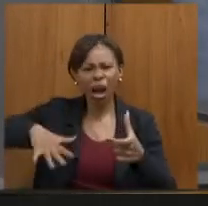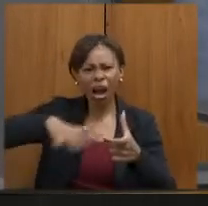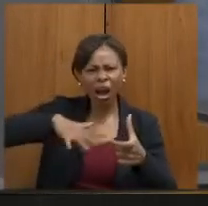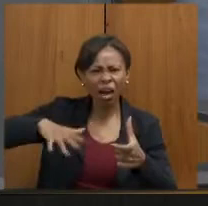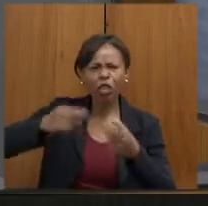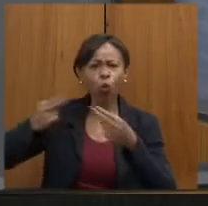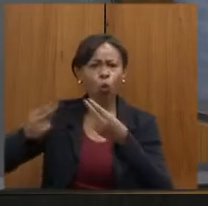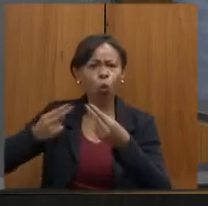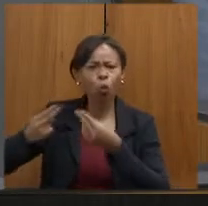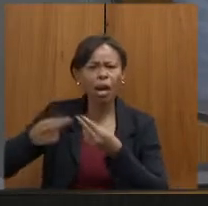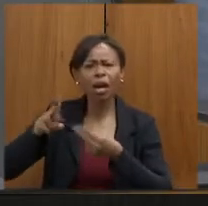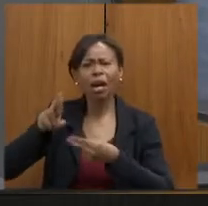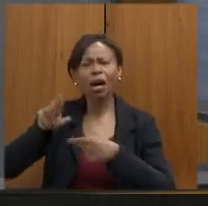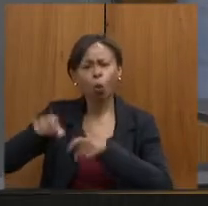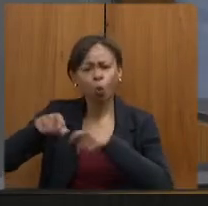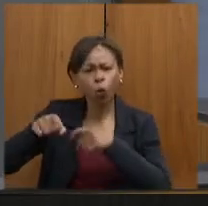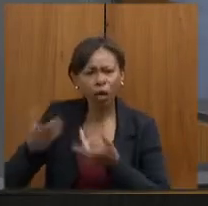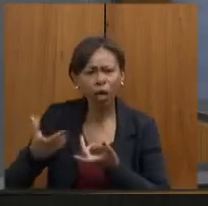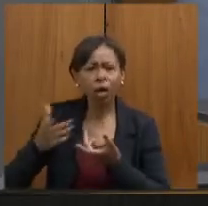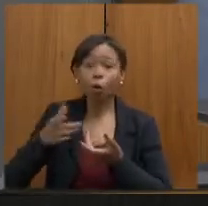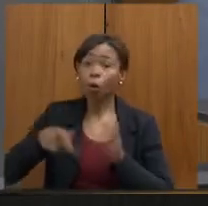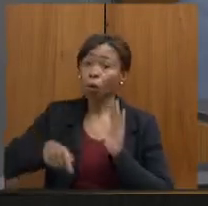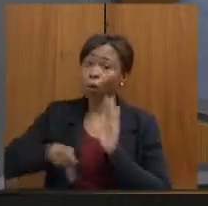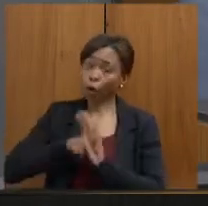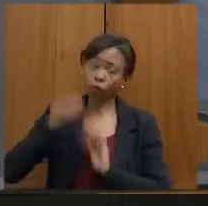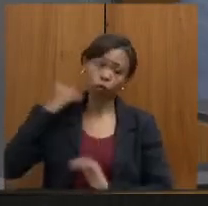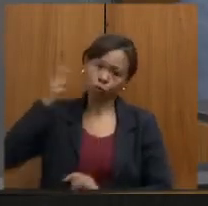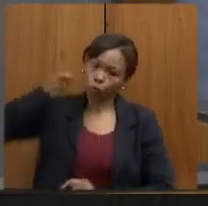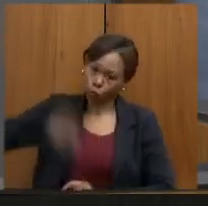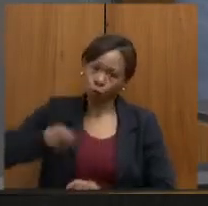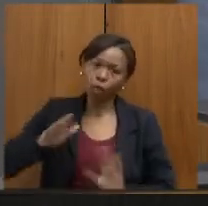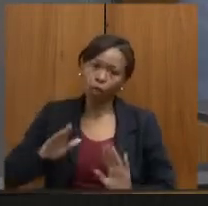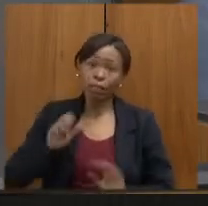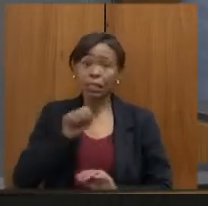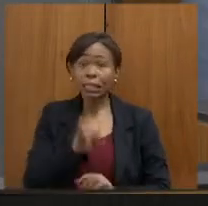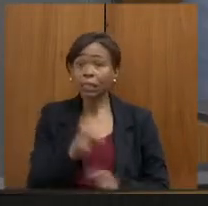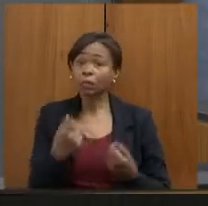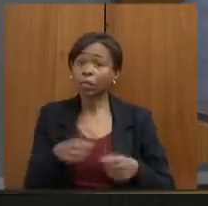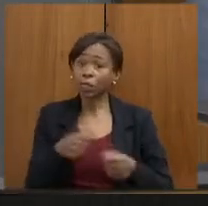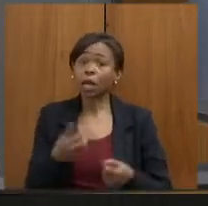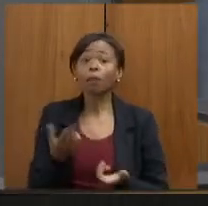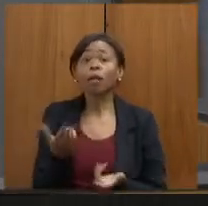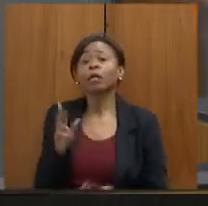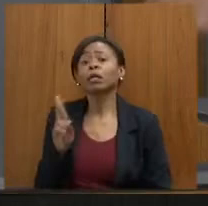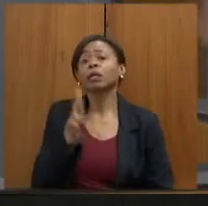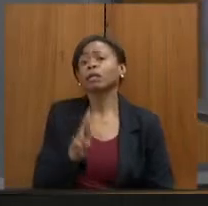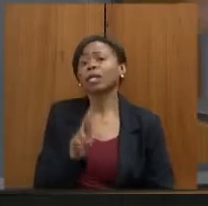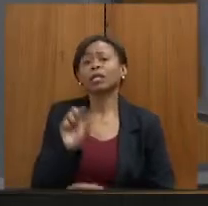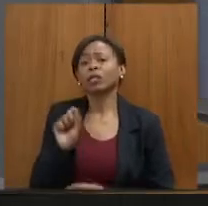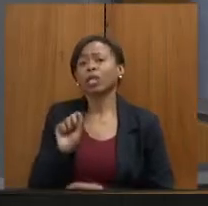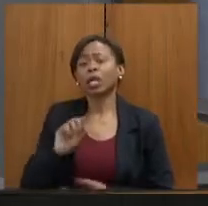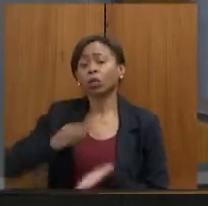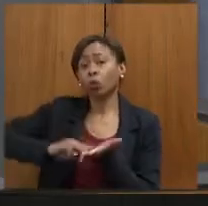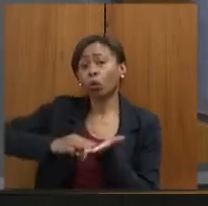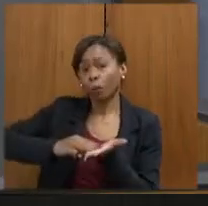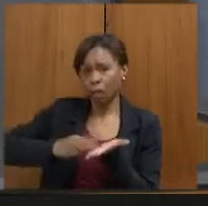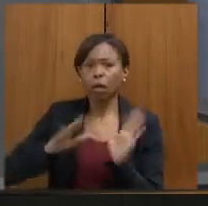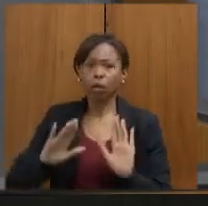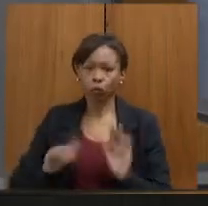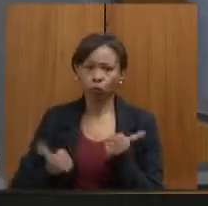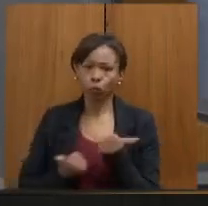determinadas por hora e podendo em caso de necessidade representada pelos seus membros suplentes